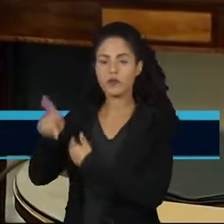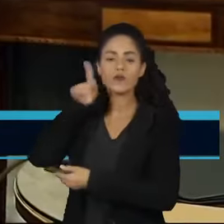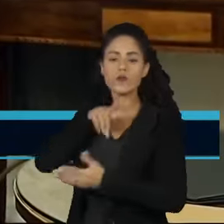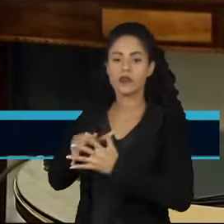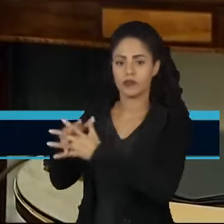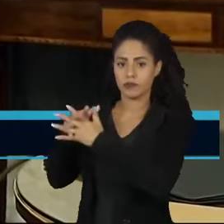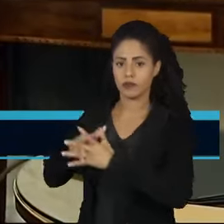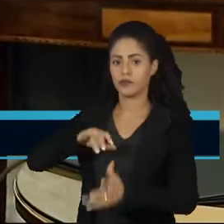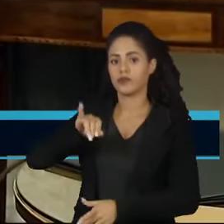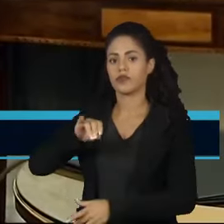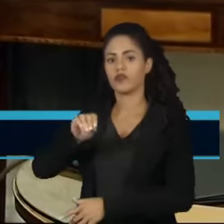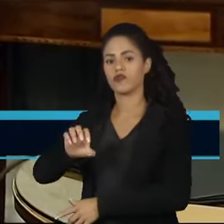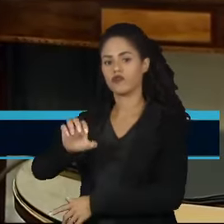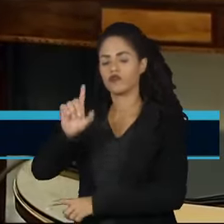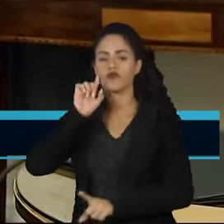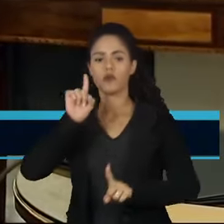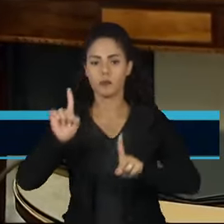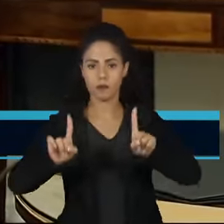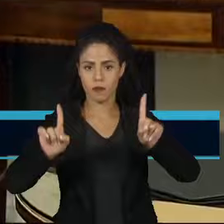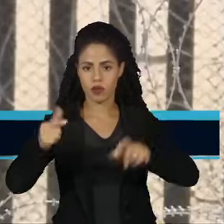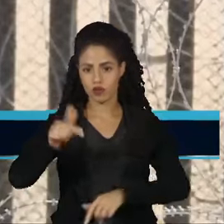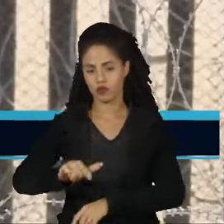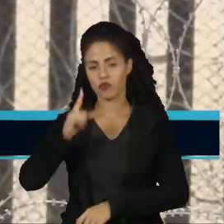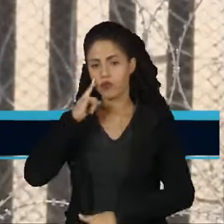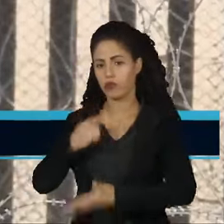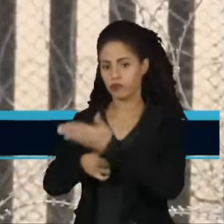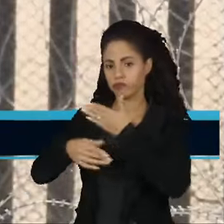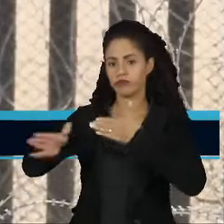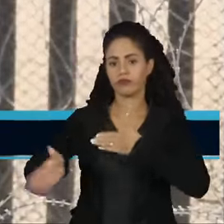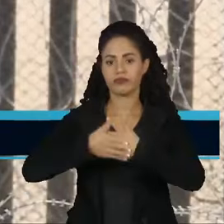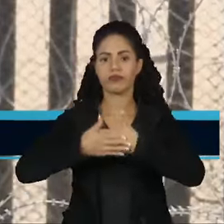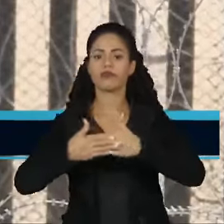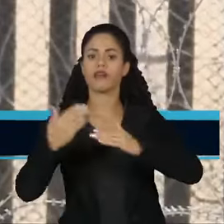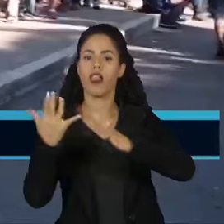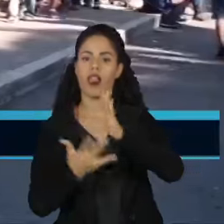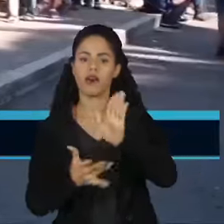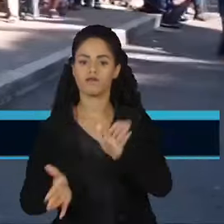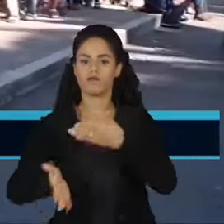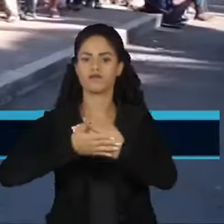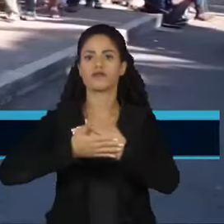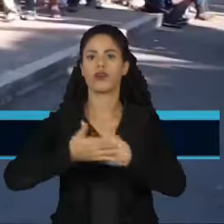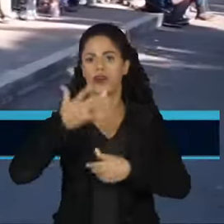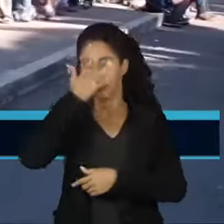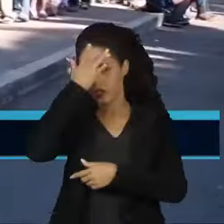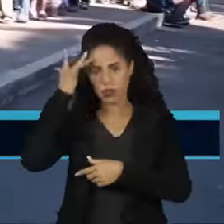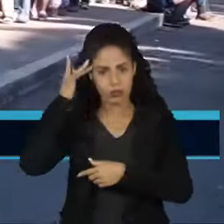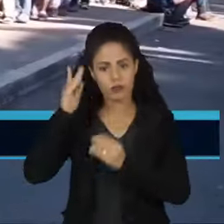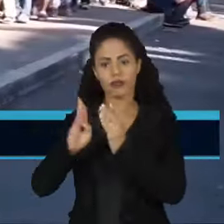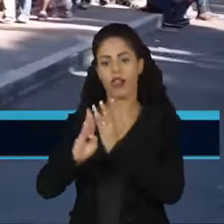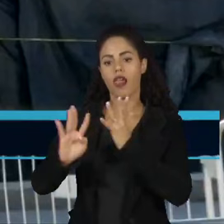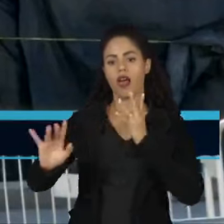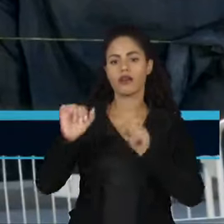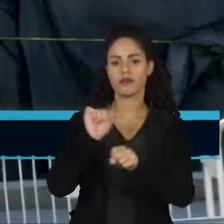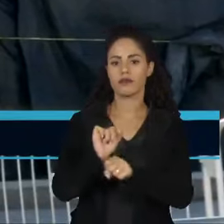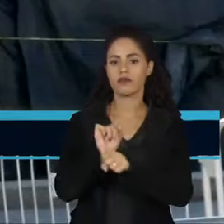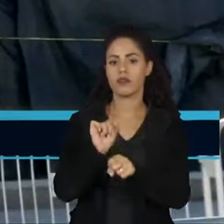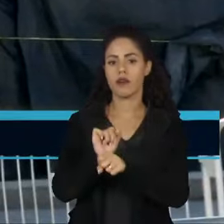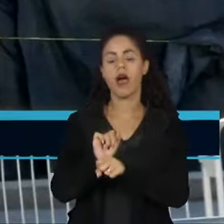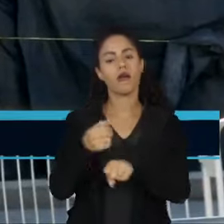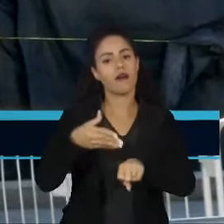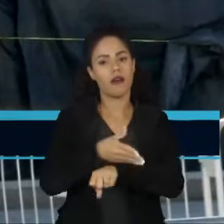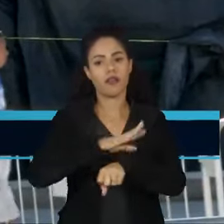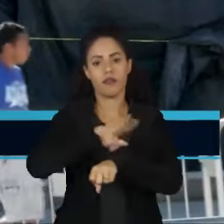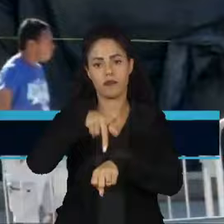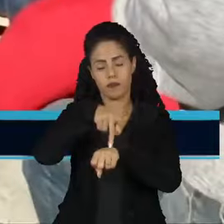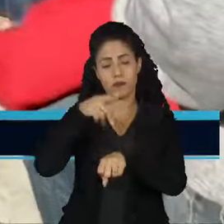o presidente e candidato à reeleição, Joe Biden, fechou o punho contra os imigrantes que chegaram de forma irregular ao país. Por meio de uma